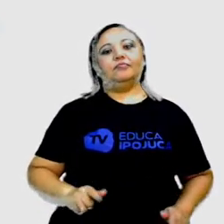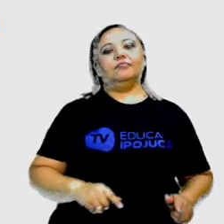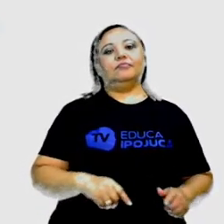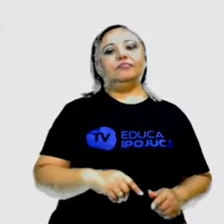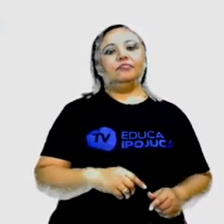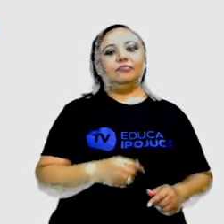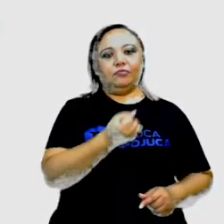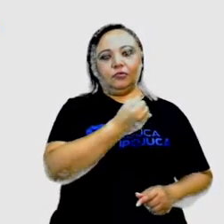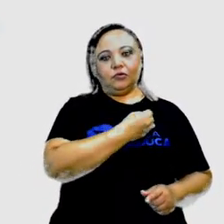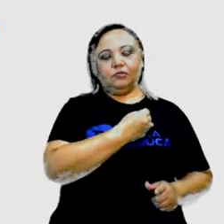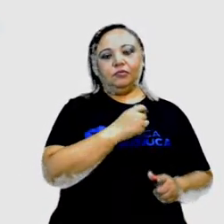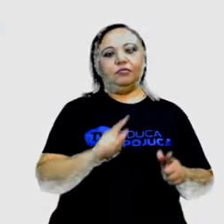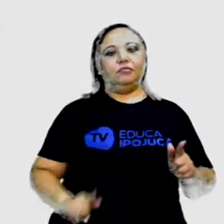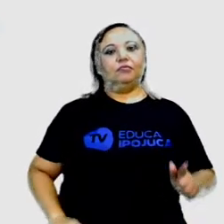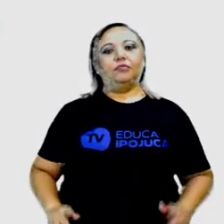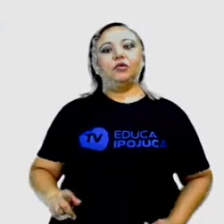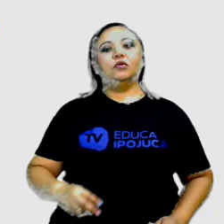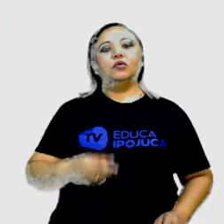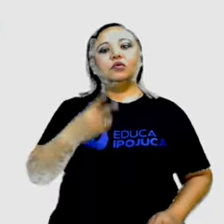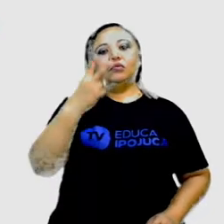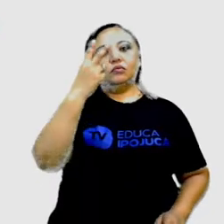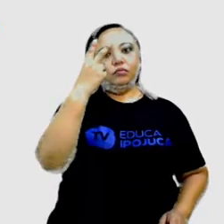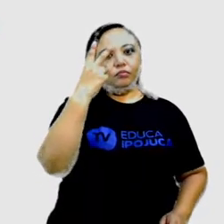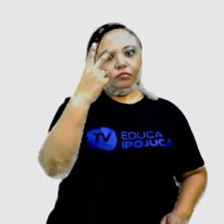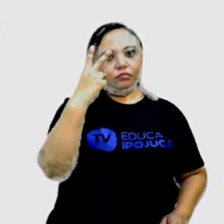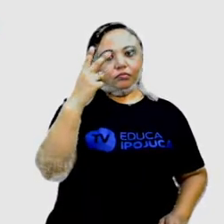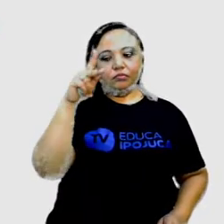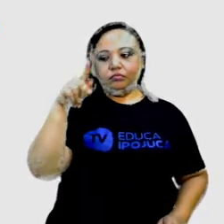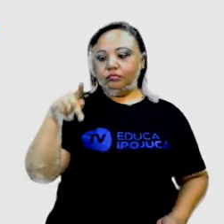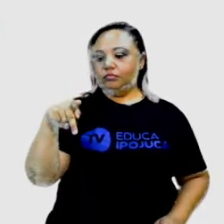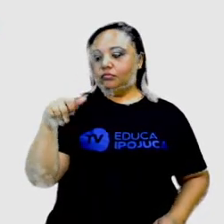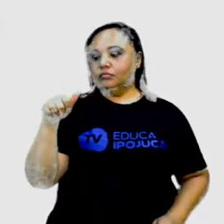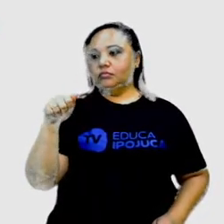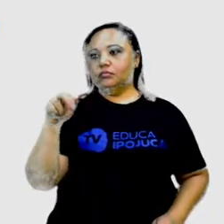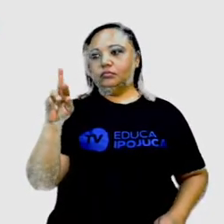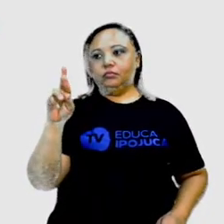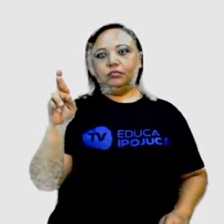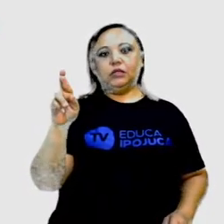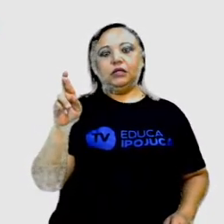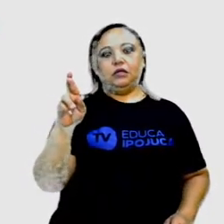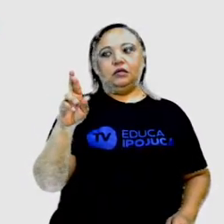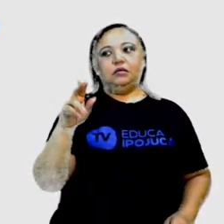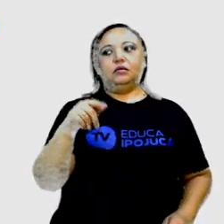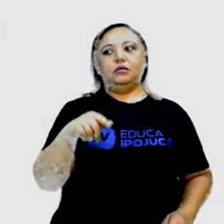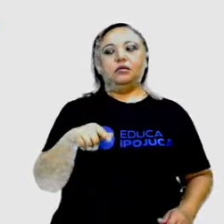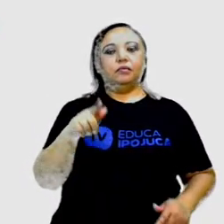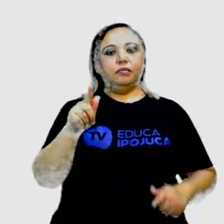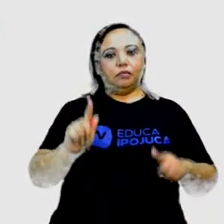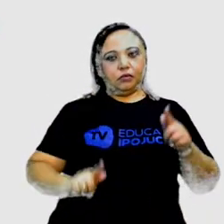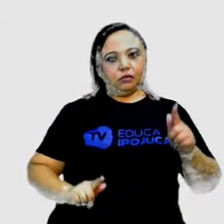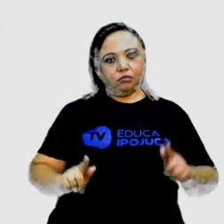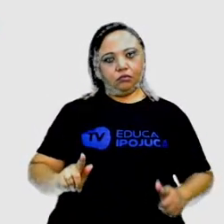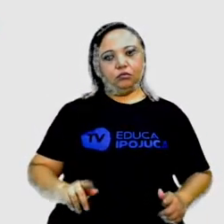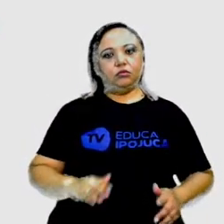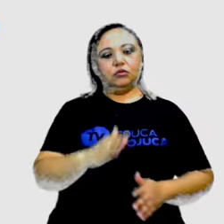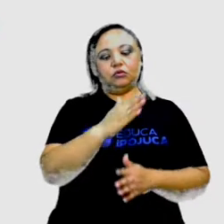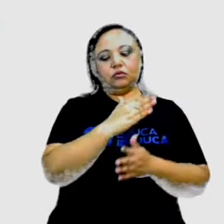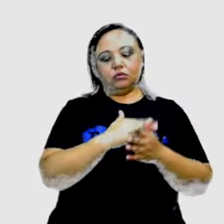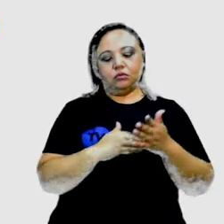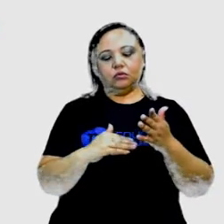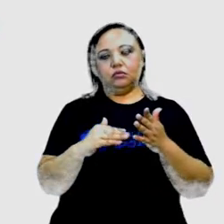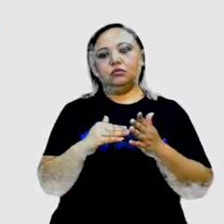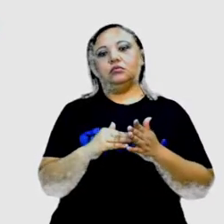é par, é o número 2. O único número par que é primo é o número 2. Todos os outros pares podem